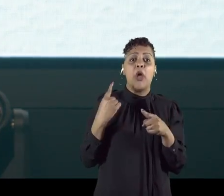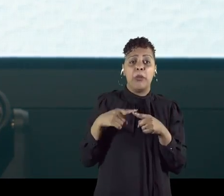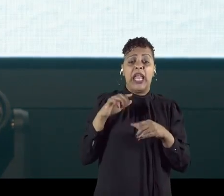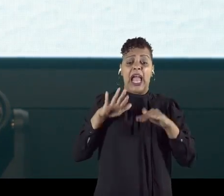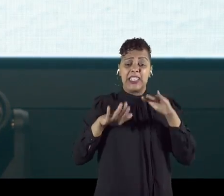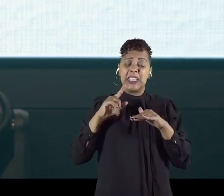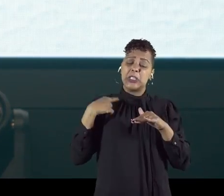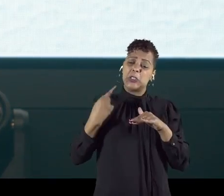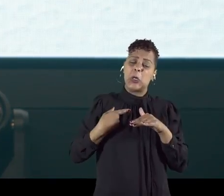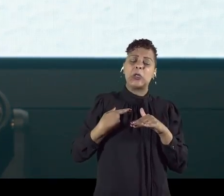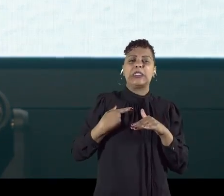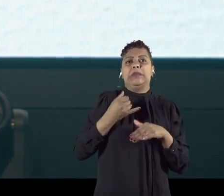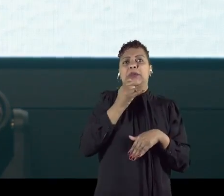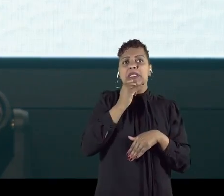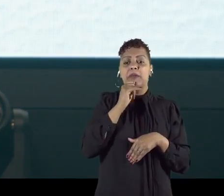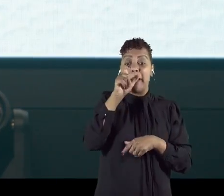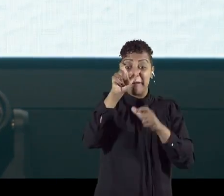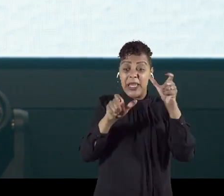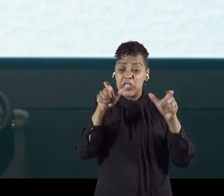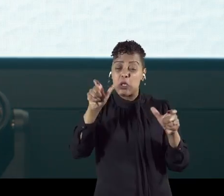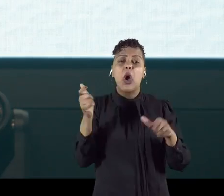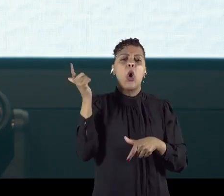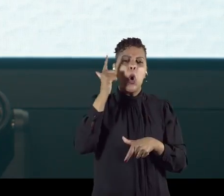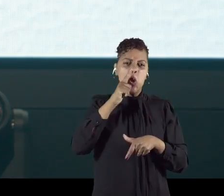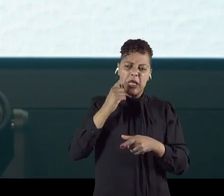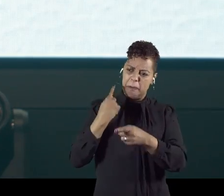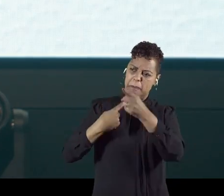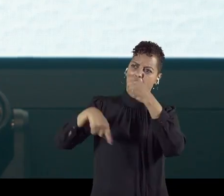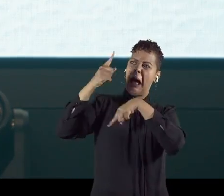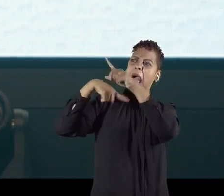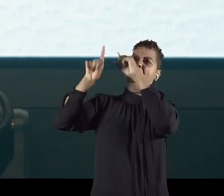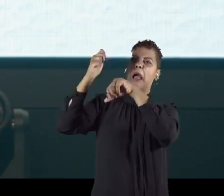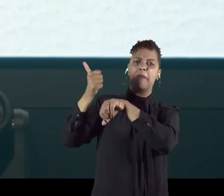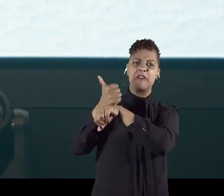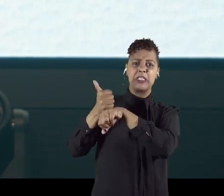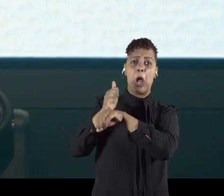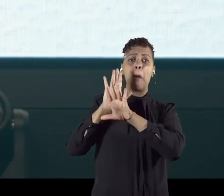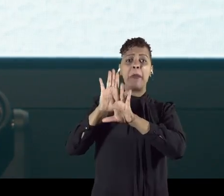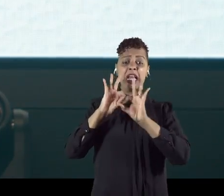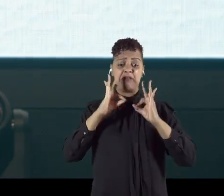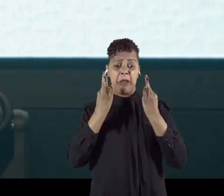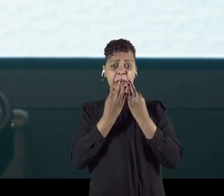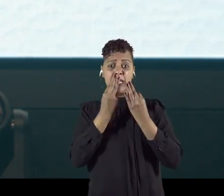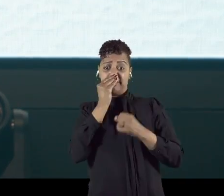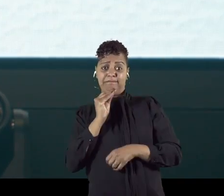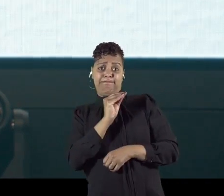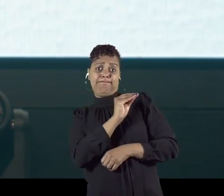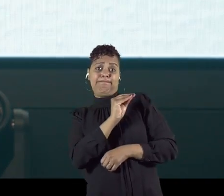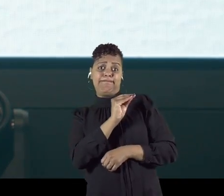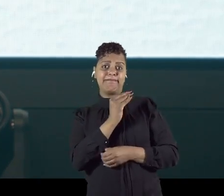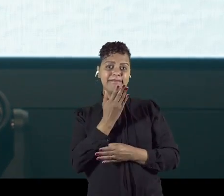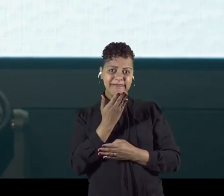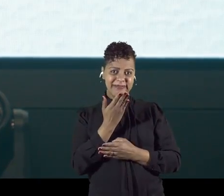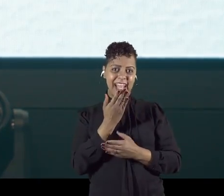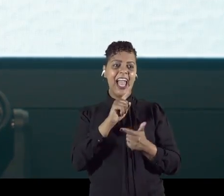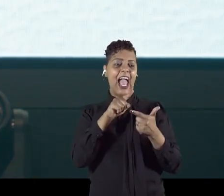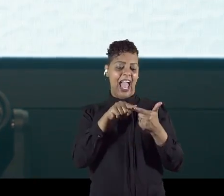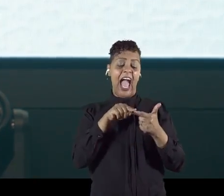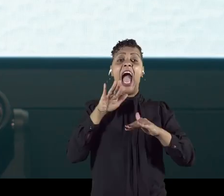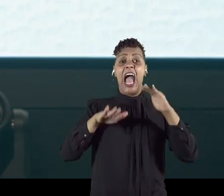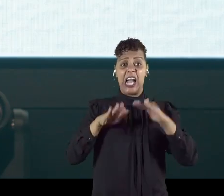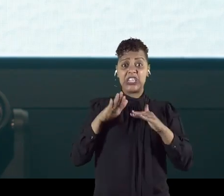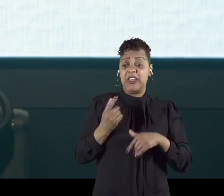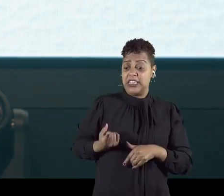com custo muito alto camarada vence na vida profissional mas perde a sua família quem ganha dinheiro